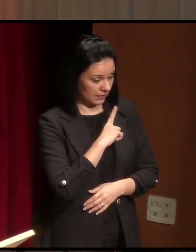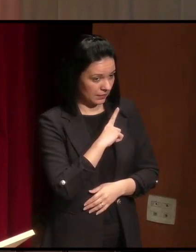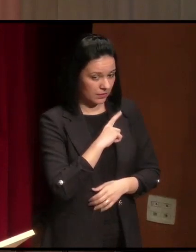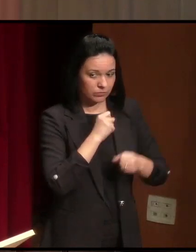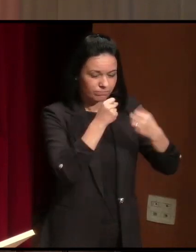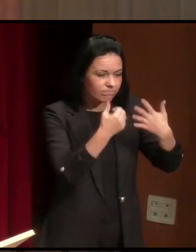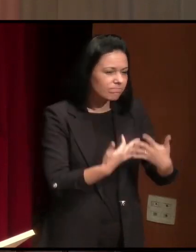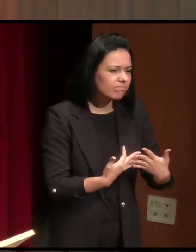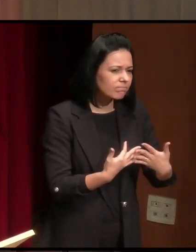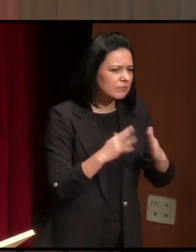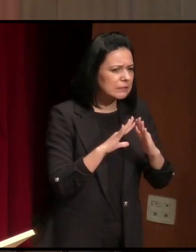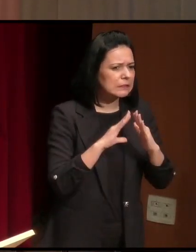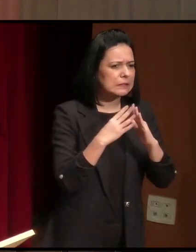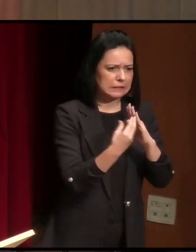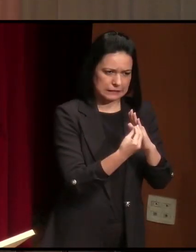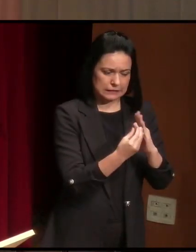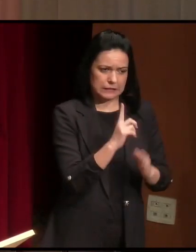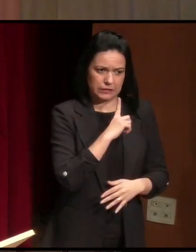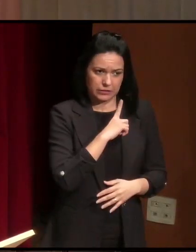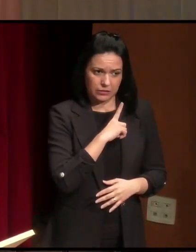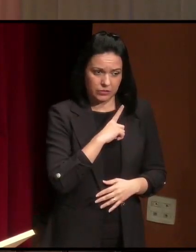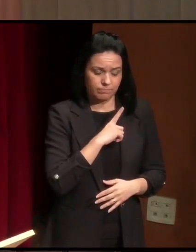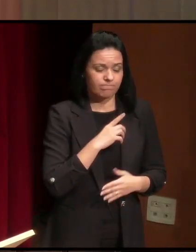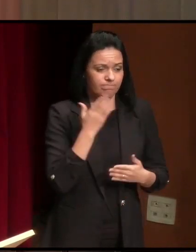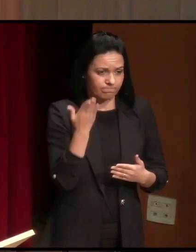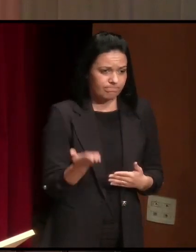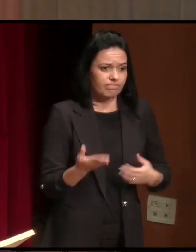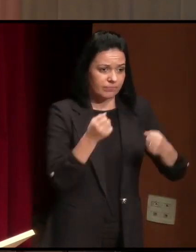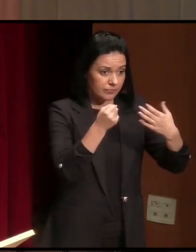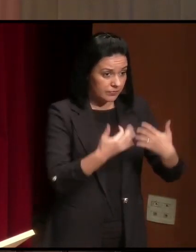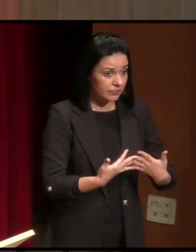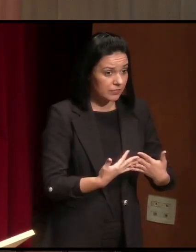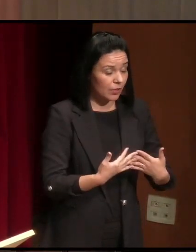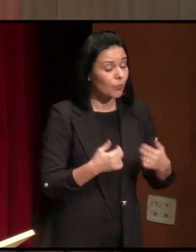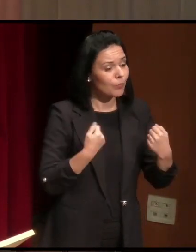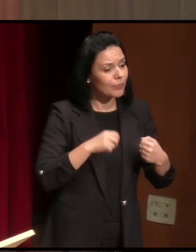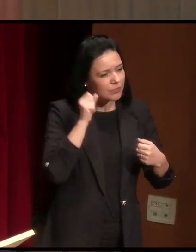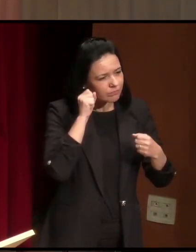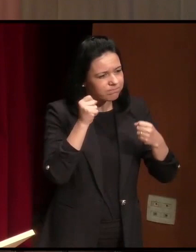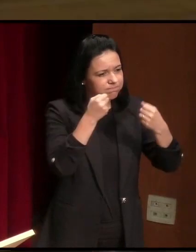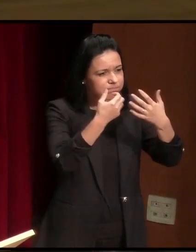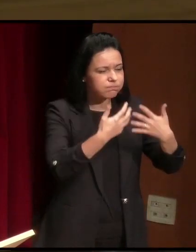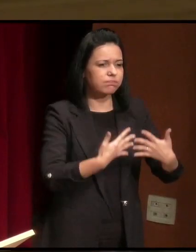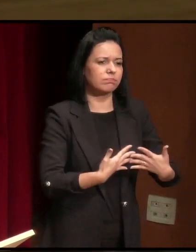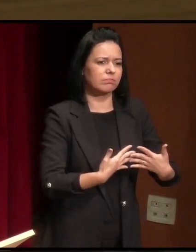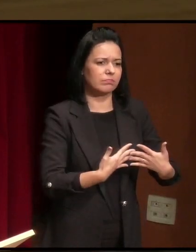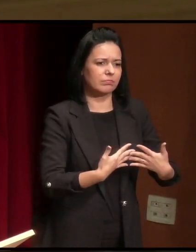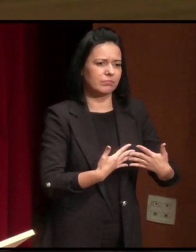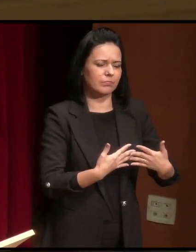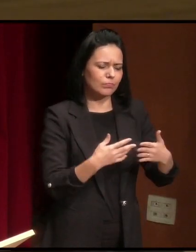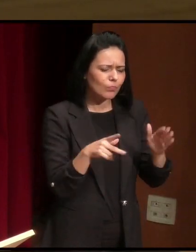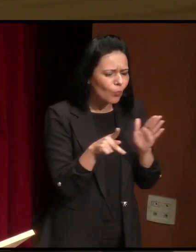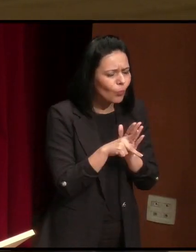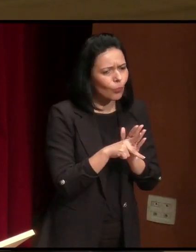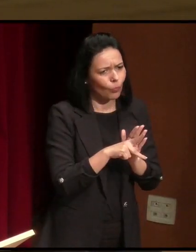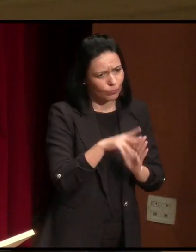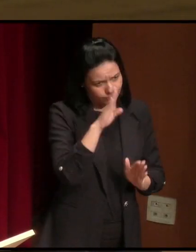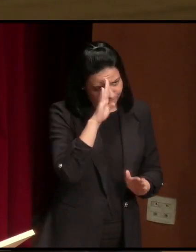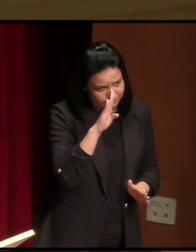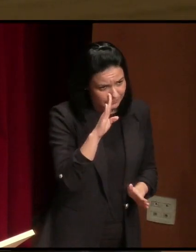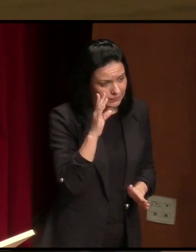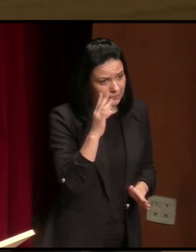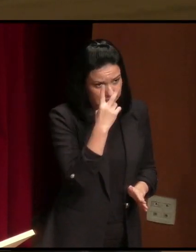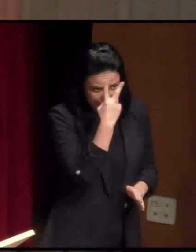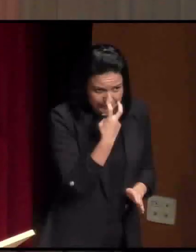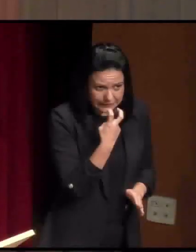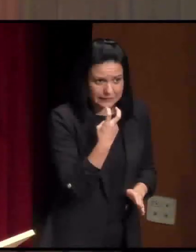massa, igreja. Como a Karen falou. Gente, audiodescrição para o cego é hiper importante. A senhora parece